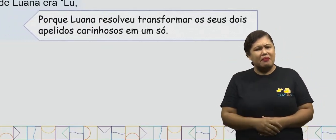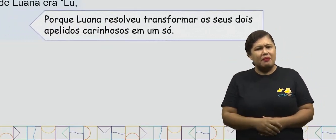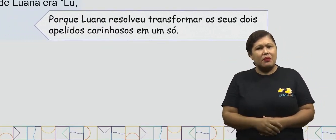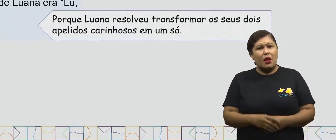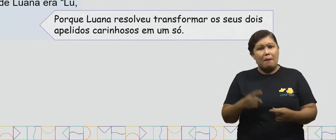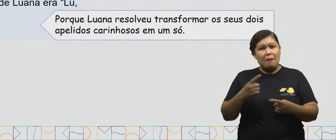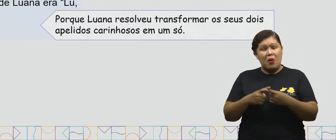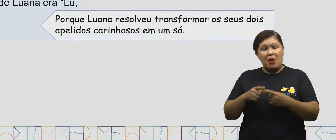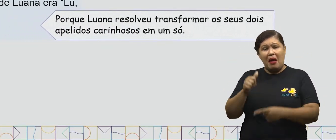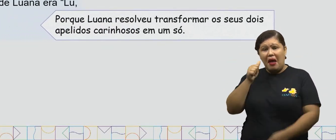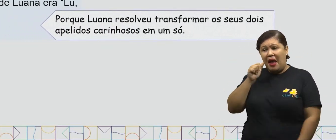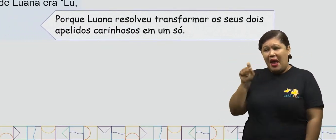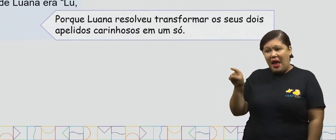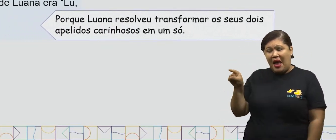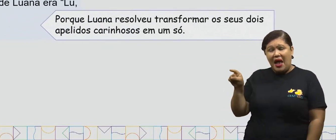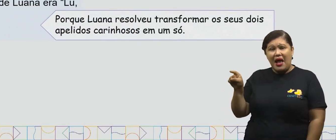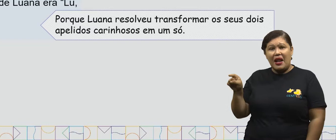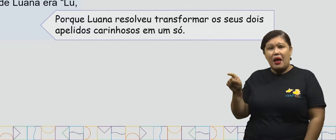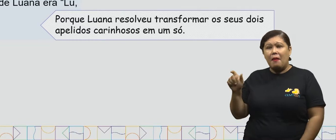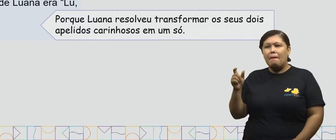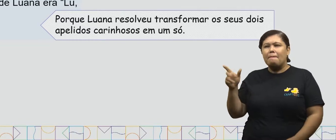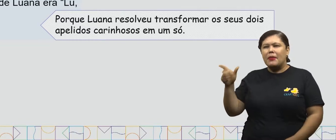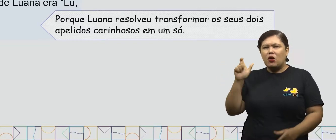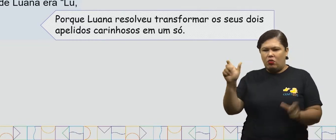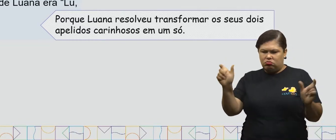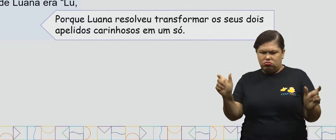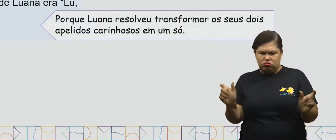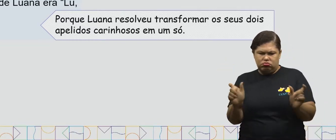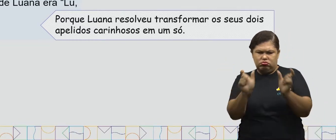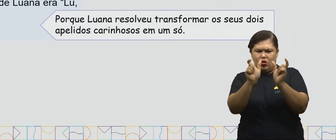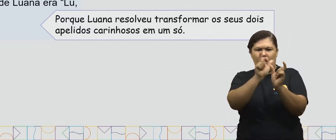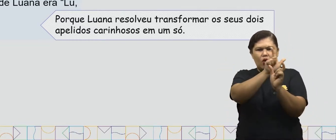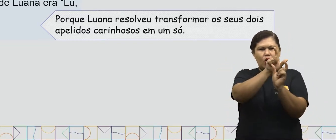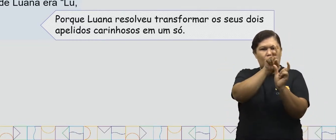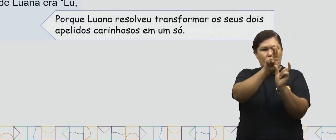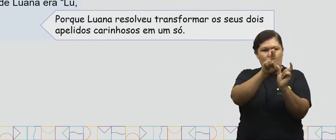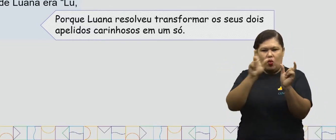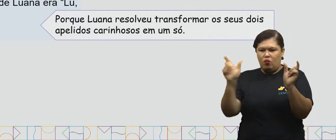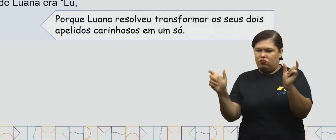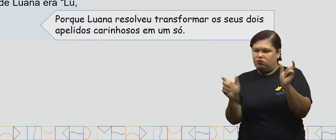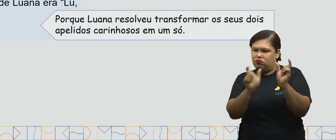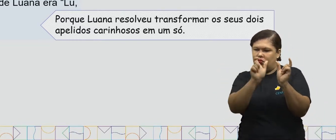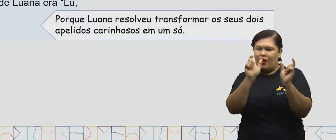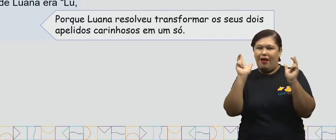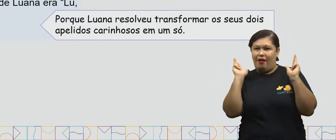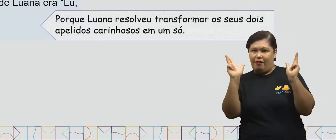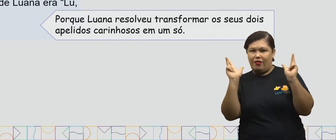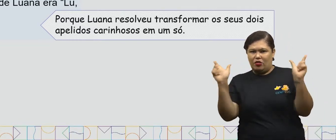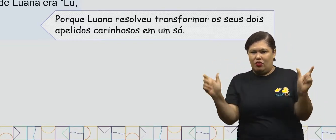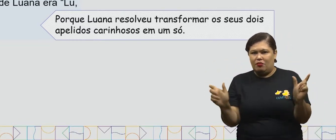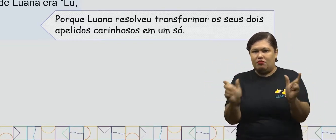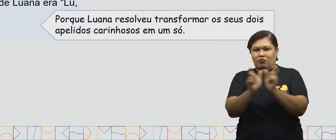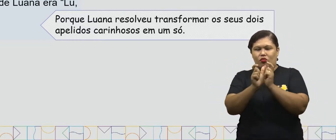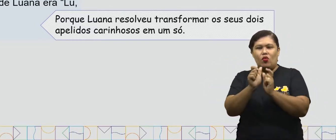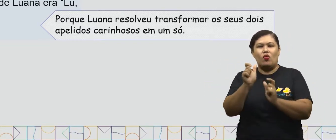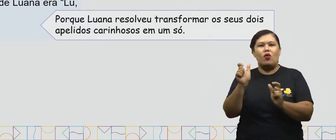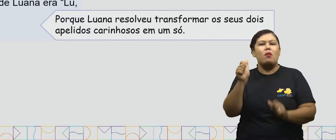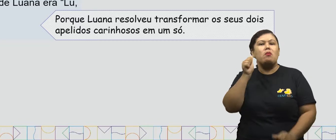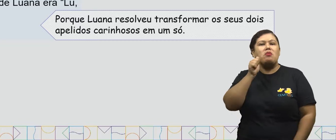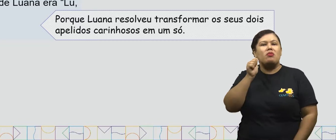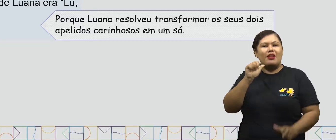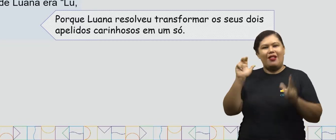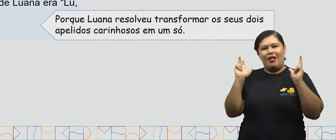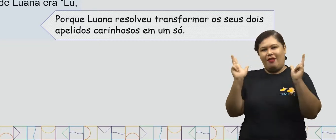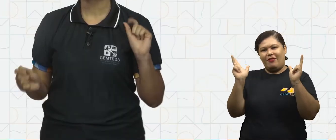Porque ela transformou seus 2 apelidos carinhosos em um só, um dado pelos seus pais e outro dado pelos